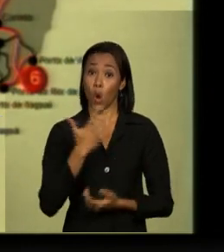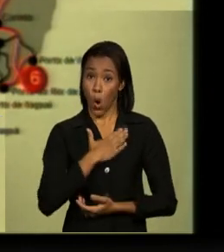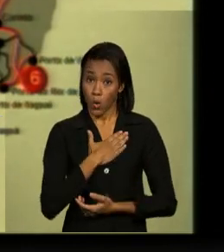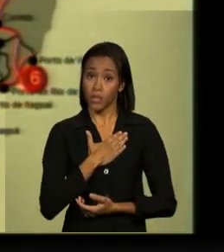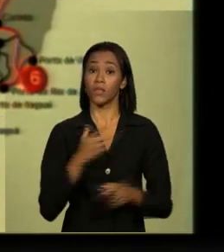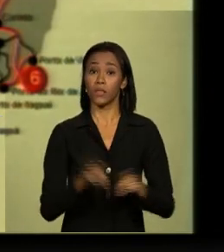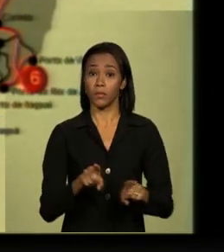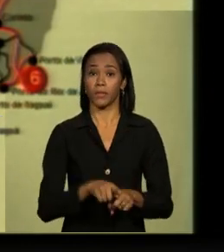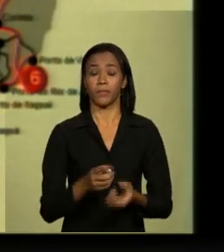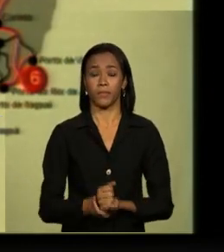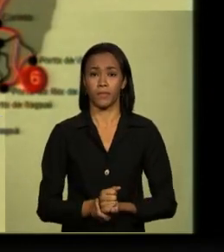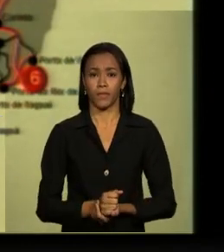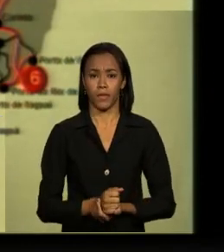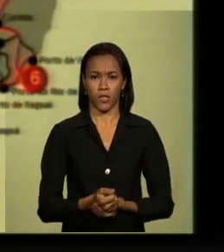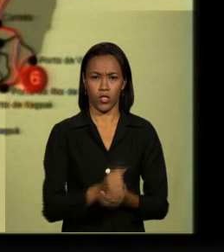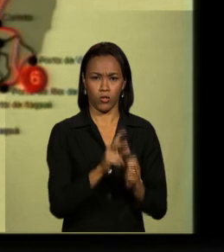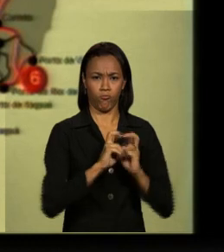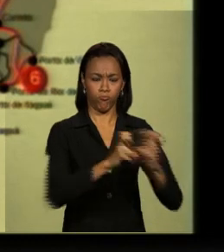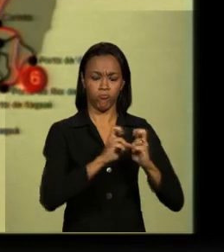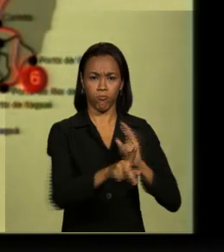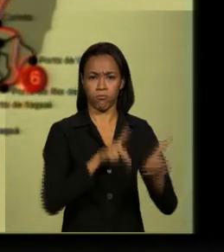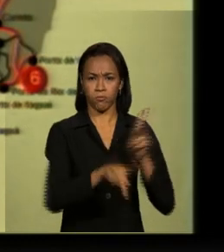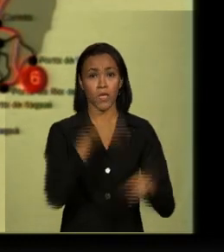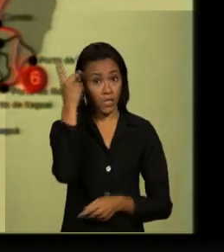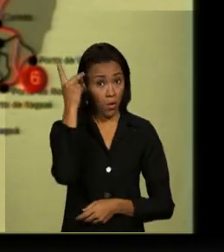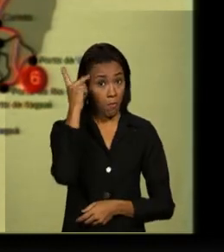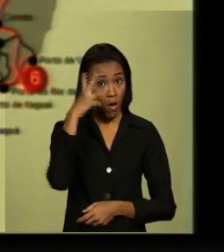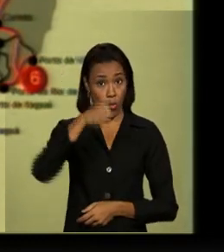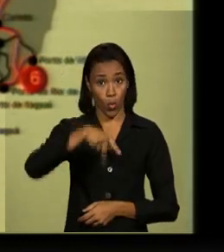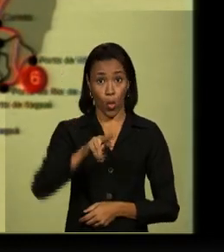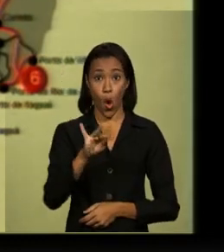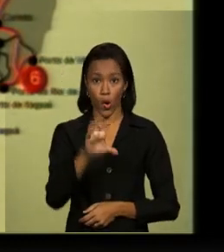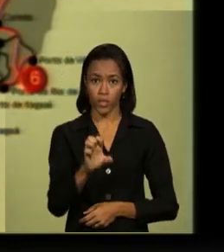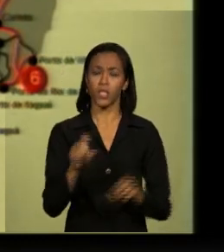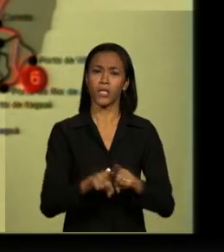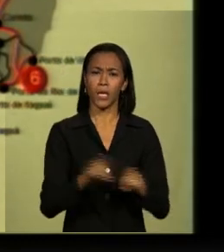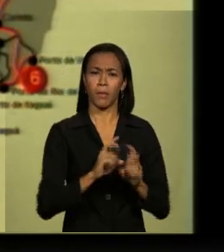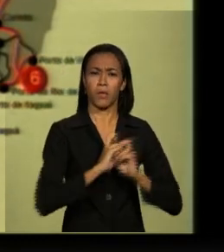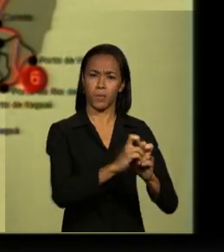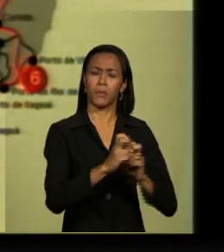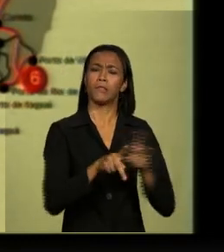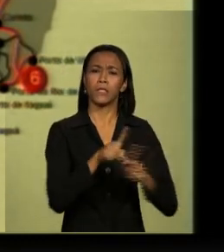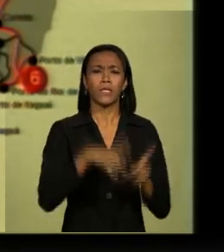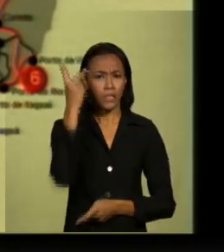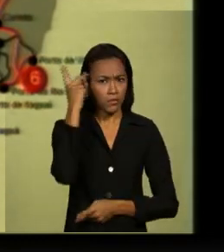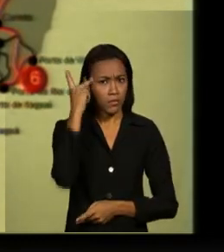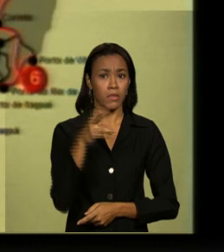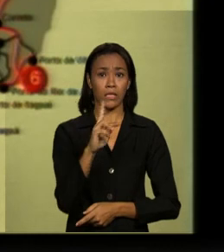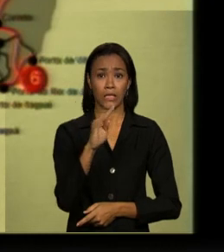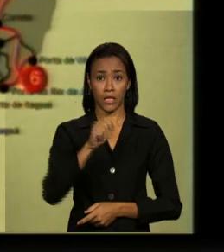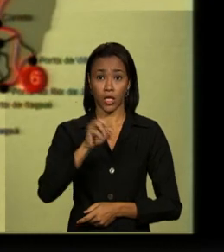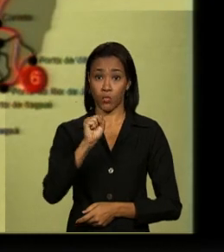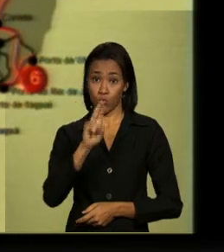de relacioná-los o ferroanel de São Paulo tramo Norte o ferroanel de São Paulo tramo